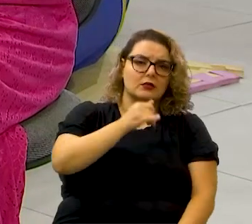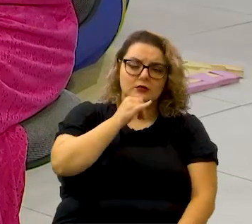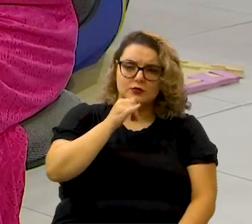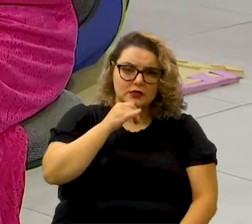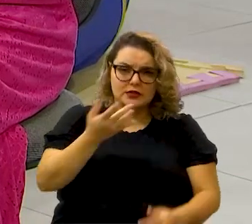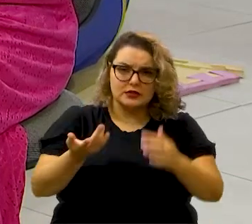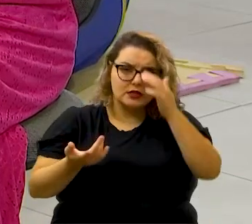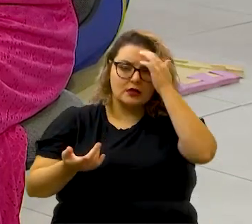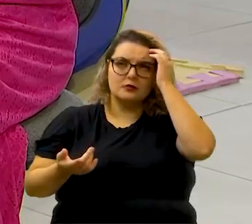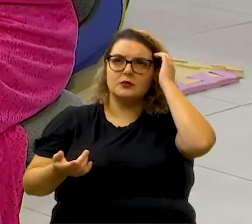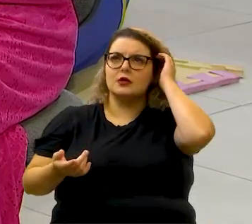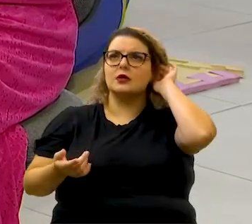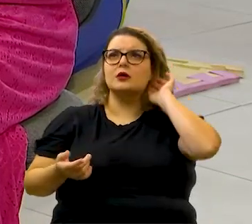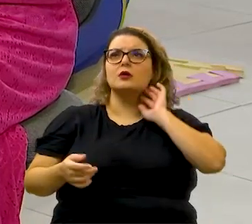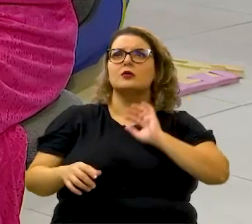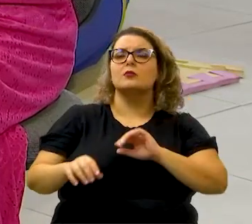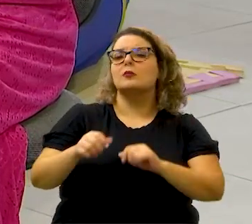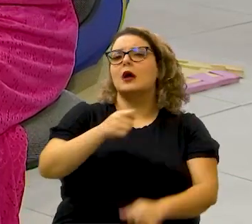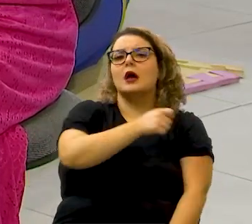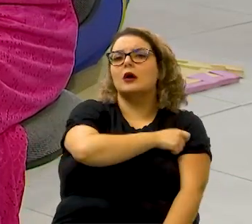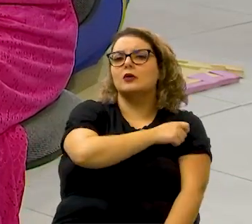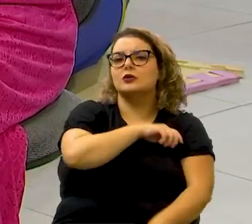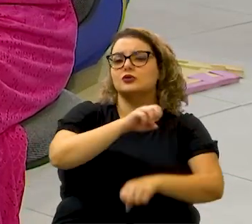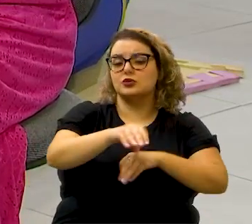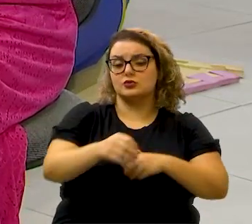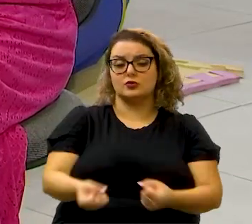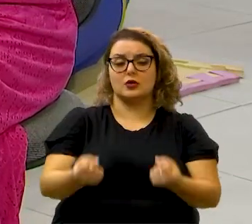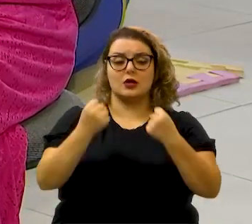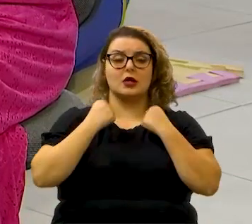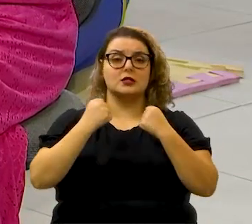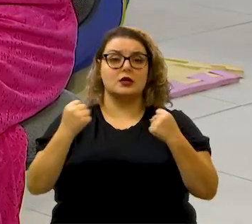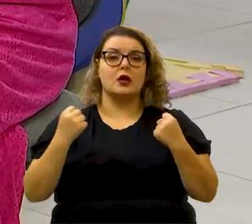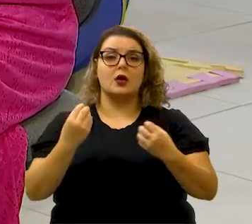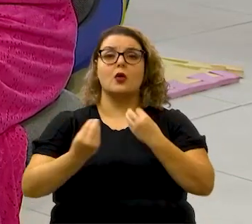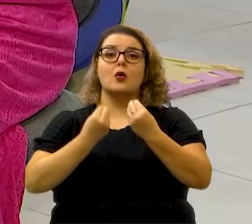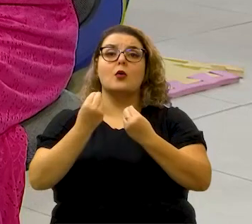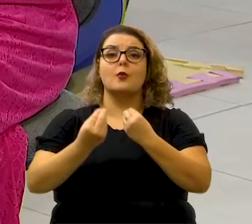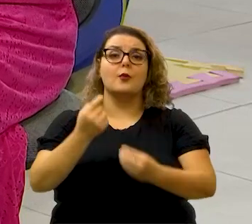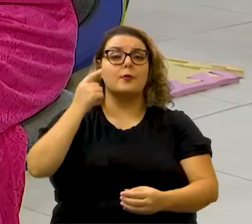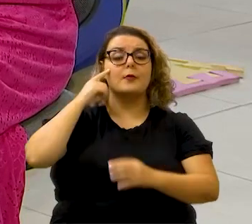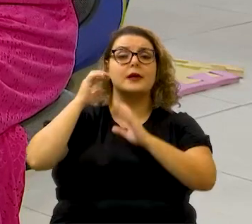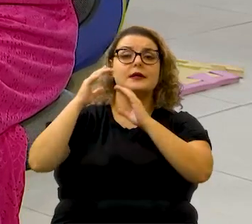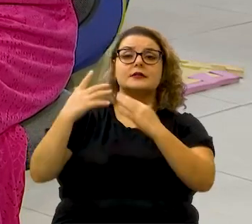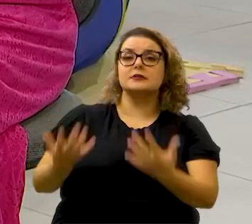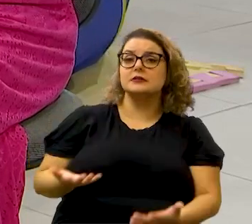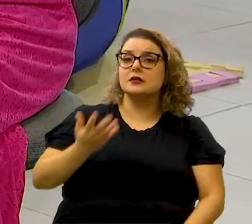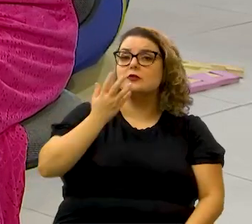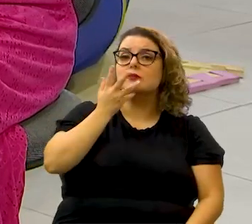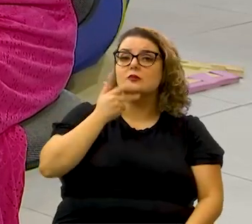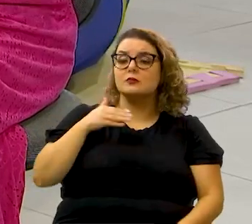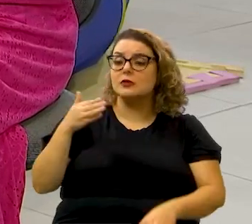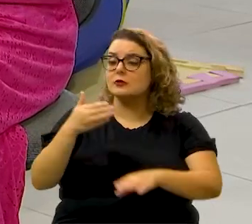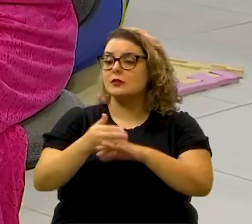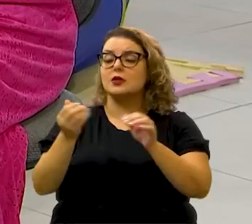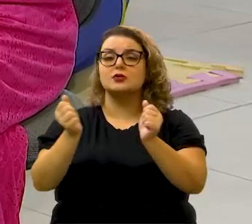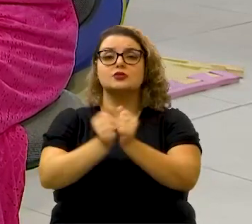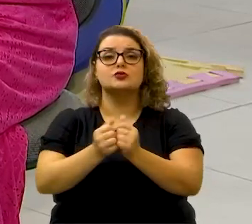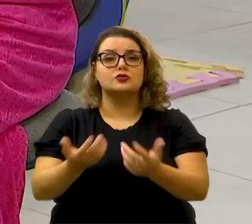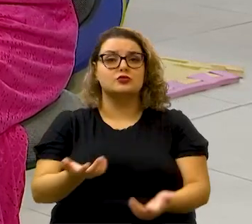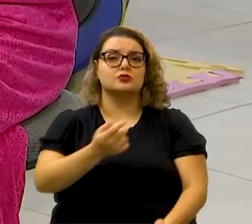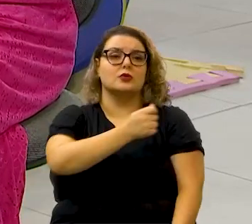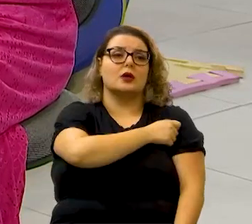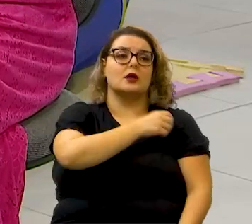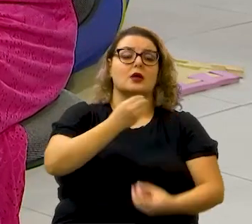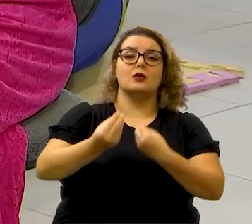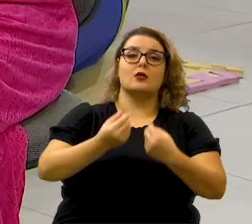nas aulas em geral. Olha, numa aula de educação física, como que a gente pode pensar para essa criança ela conseguir participar plenamente com